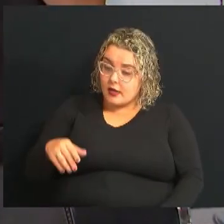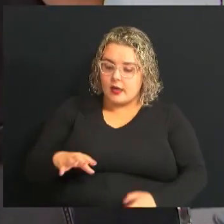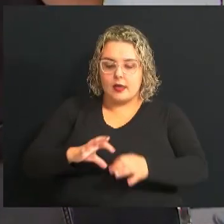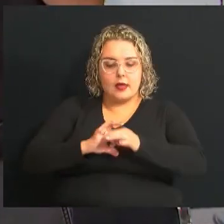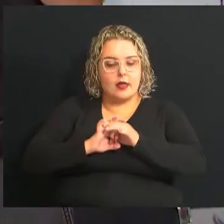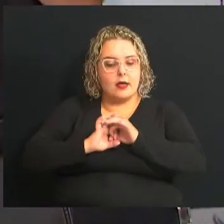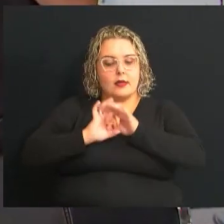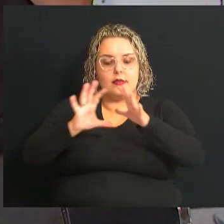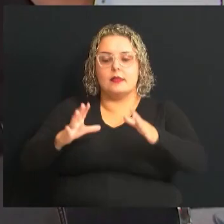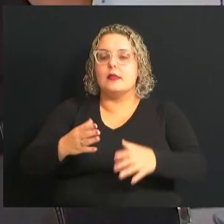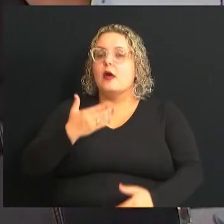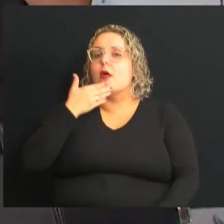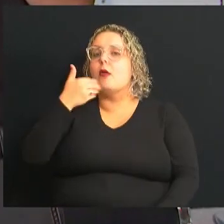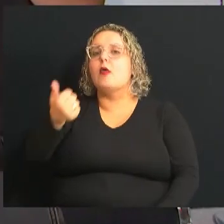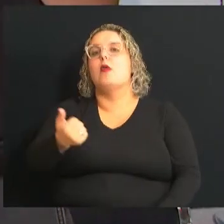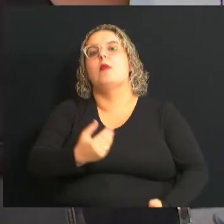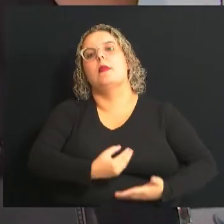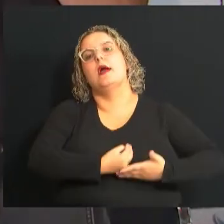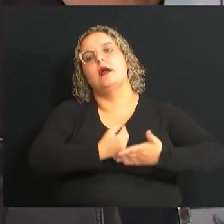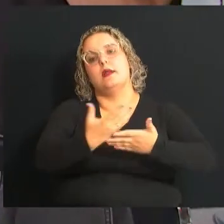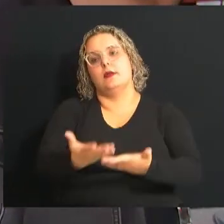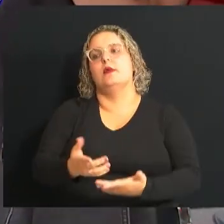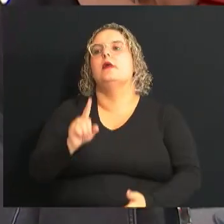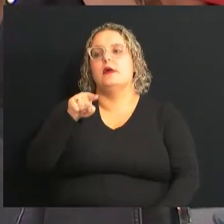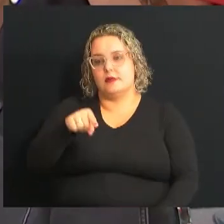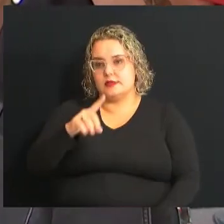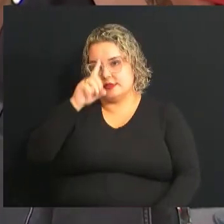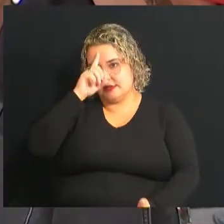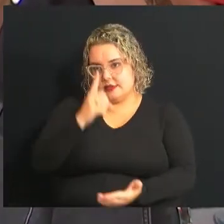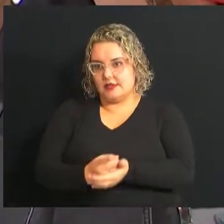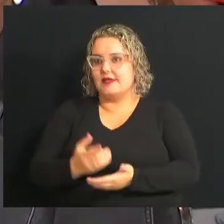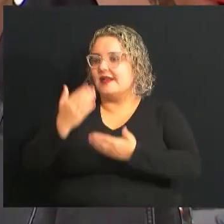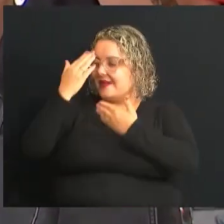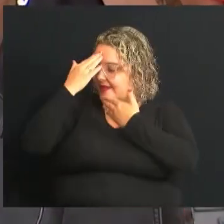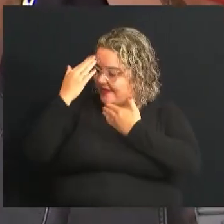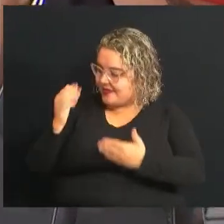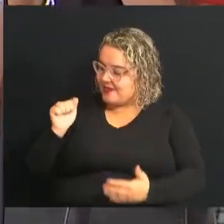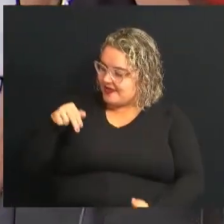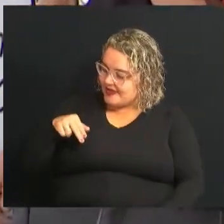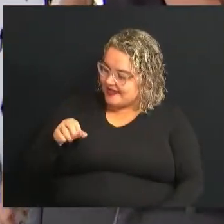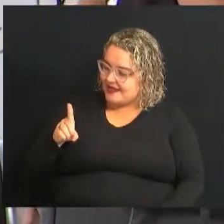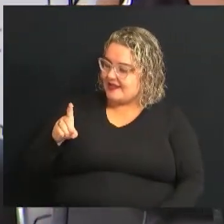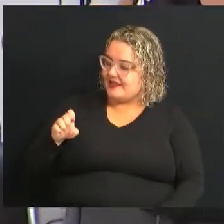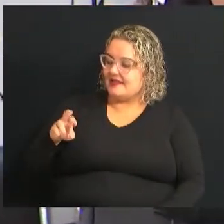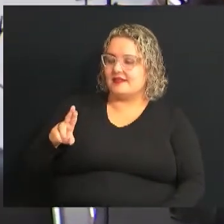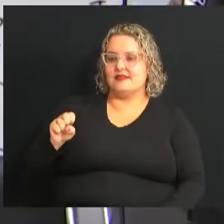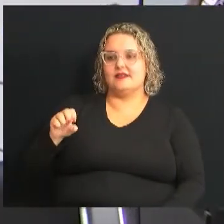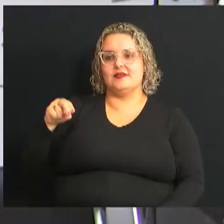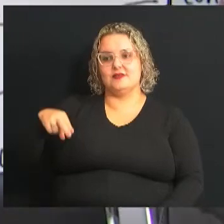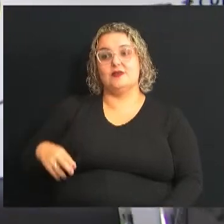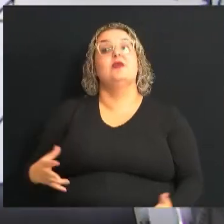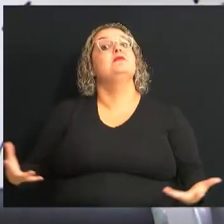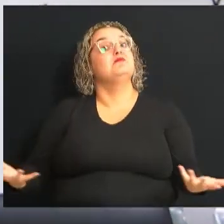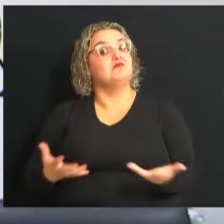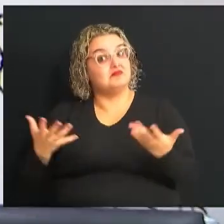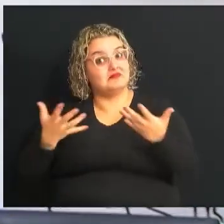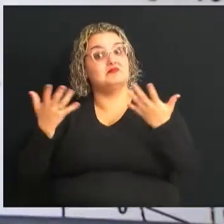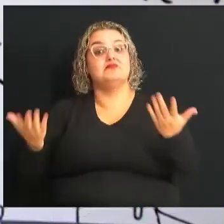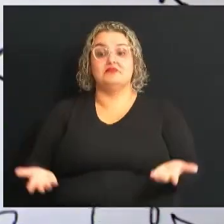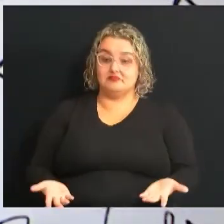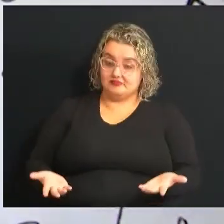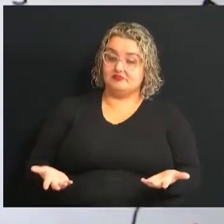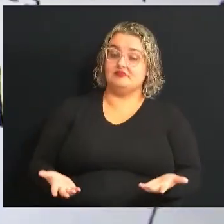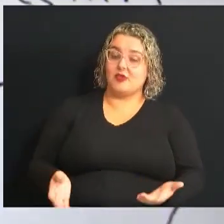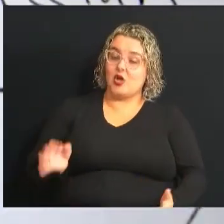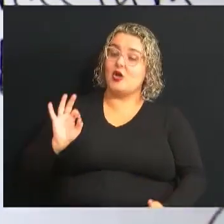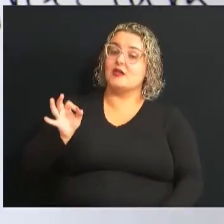e fazer o melhor, isso é você que decide. Obrigada, Anderson, super incentivador aí. Com